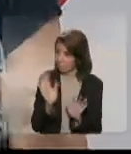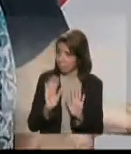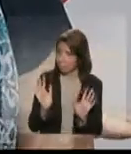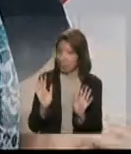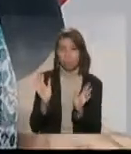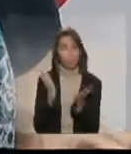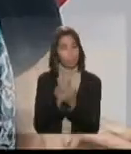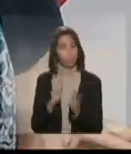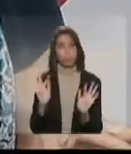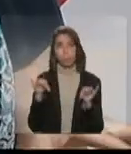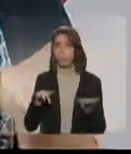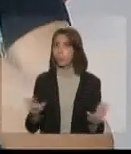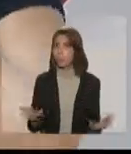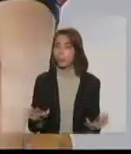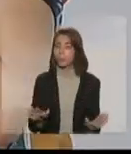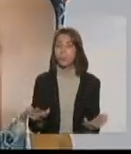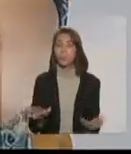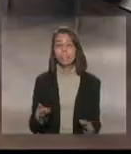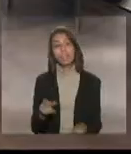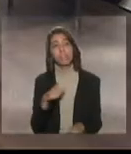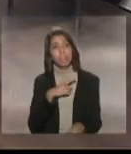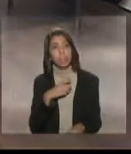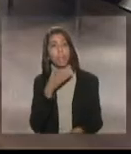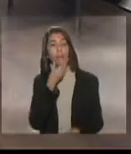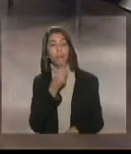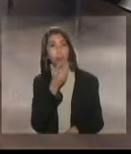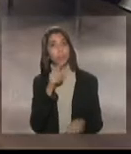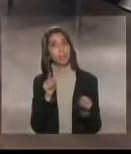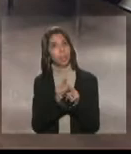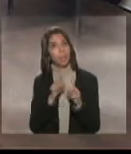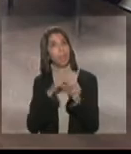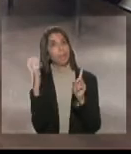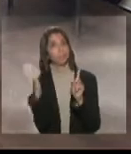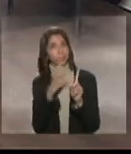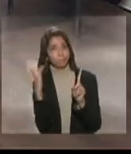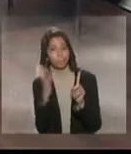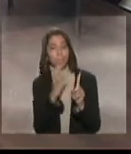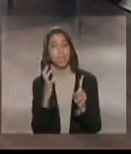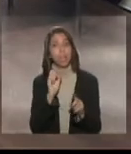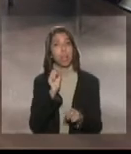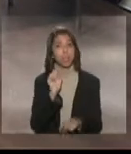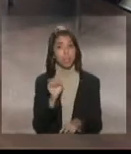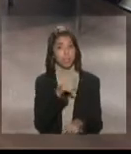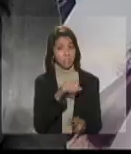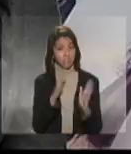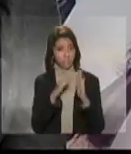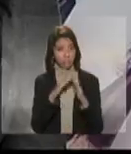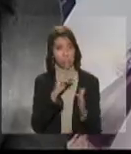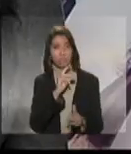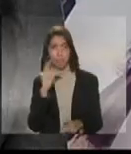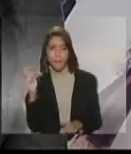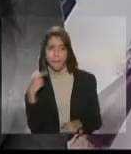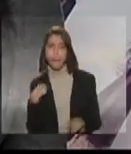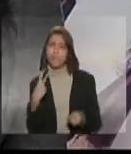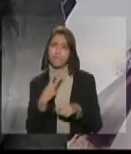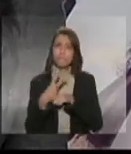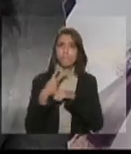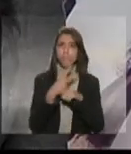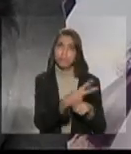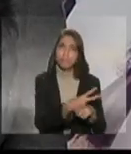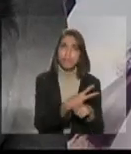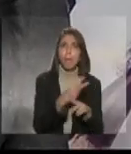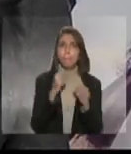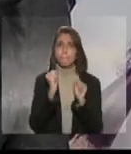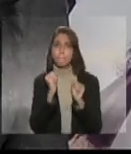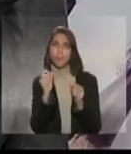buscar ajuda acabou por aqui agora tem muitos homens também que ameaçam as mulheres olha se você sair de casa onde precisa é a coisa com